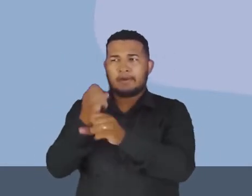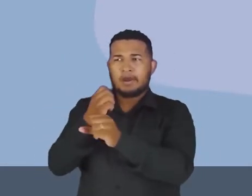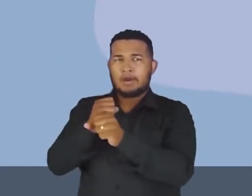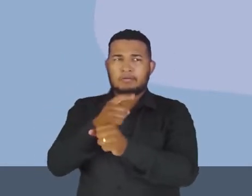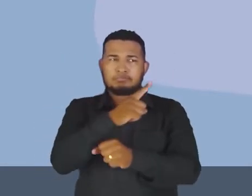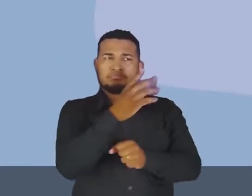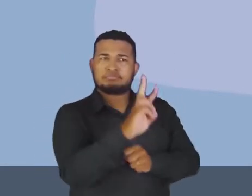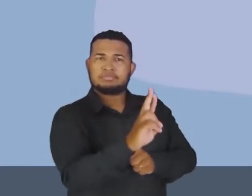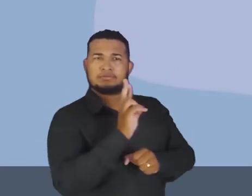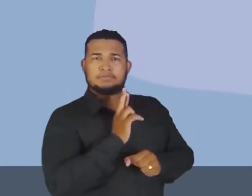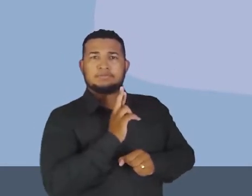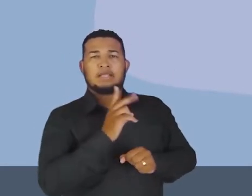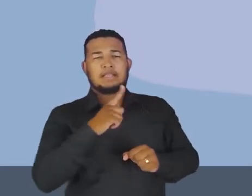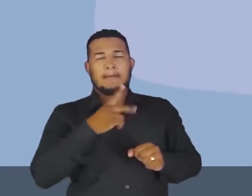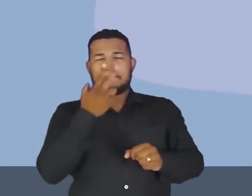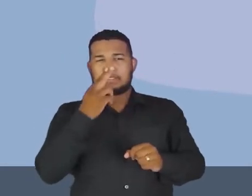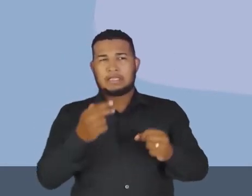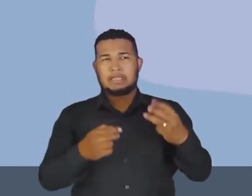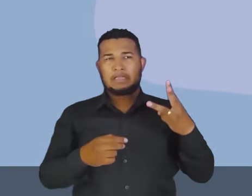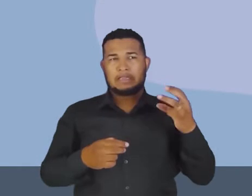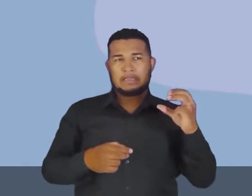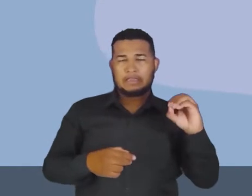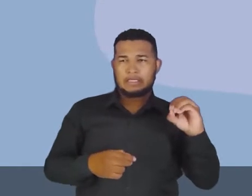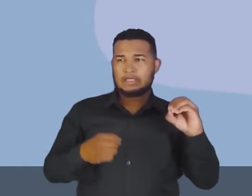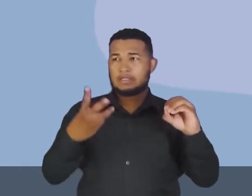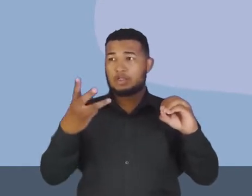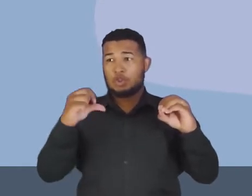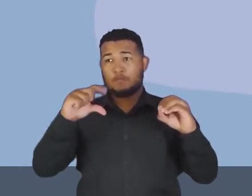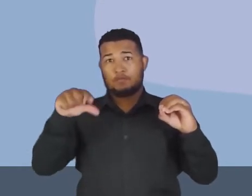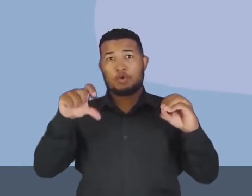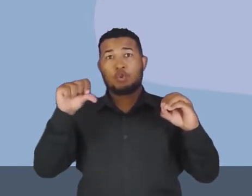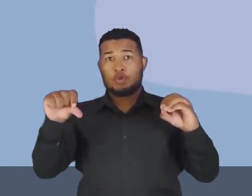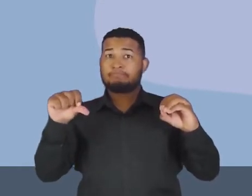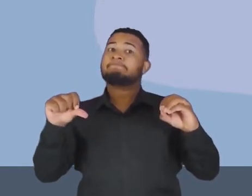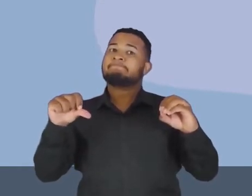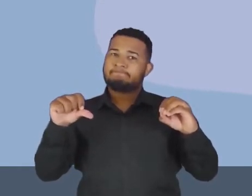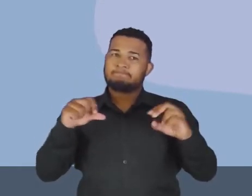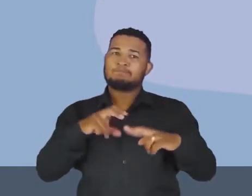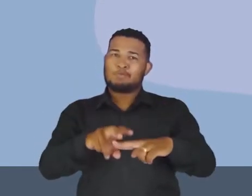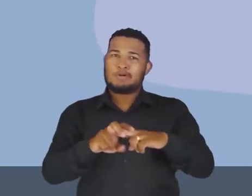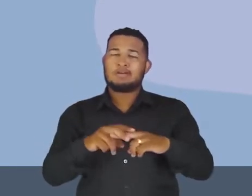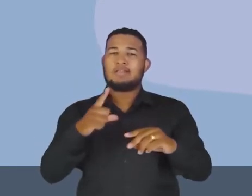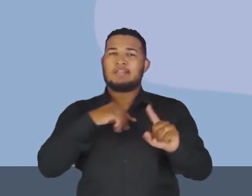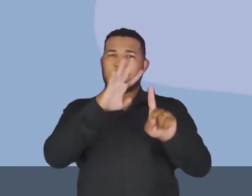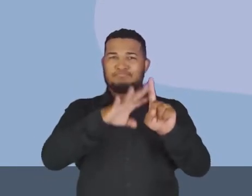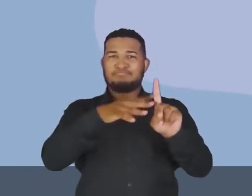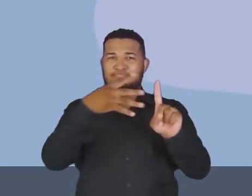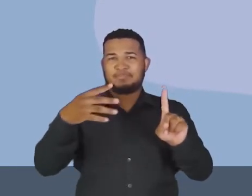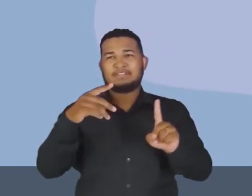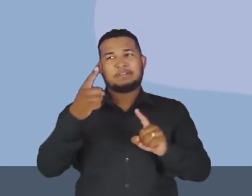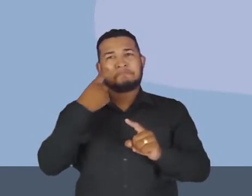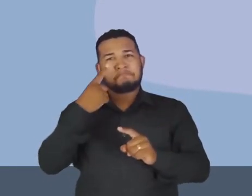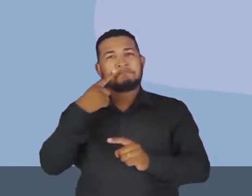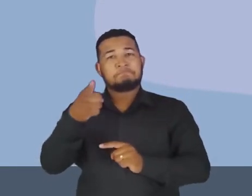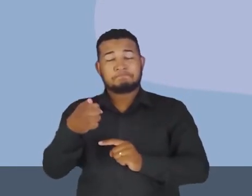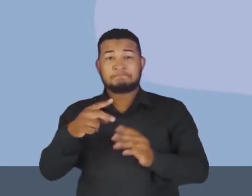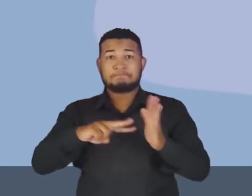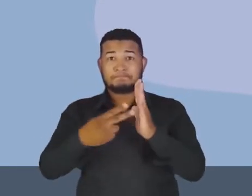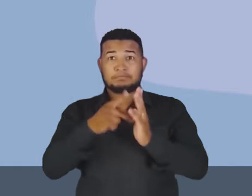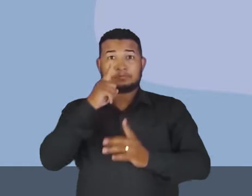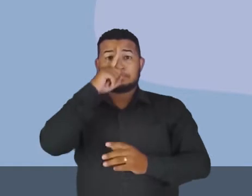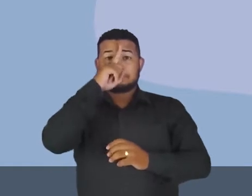obtiver um resultado entre 30 e 39,9, né, de acordo com a tabela que você está observando aí, o risco